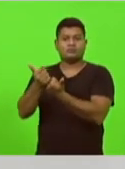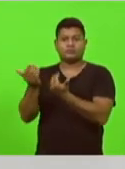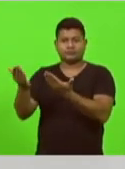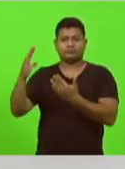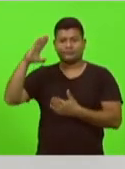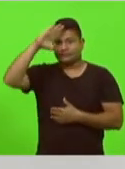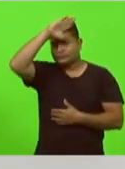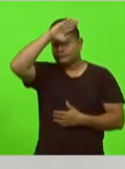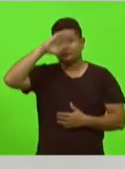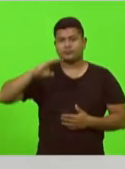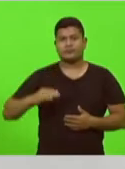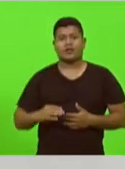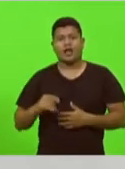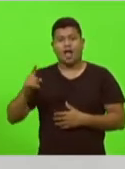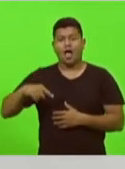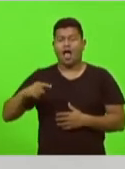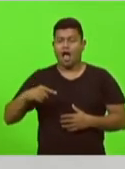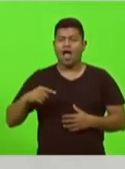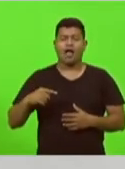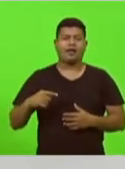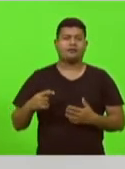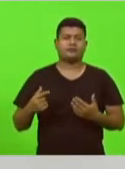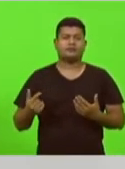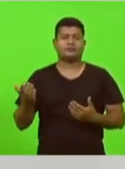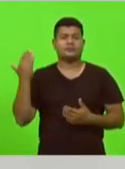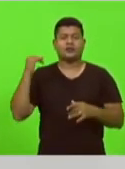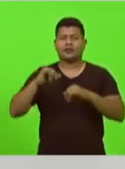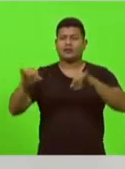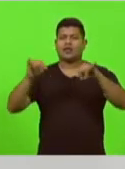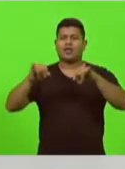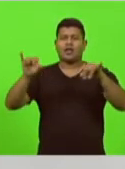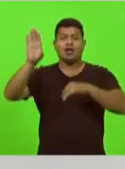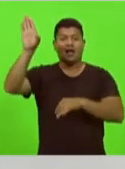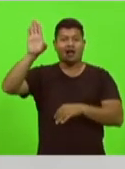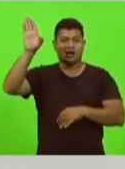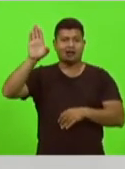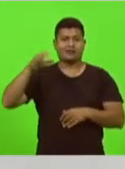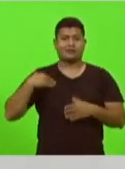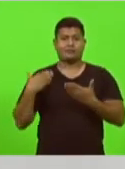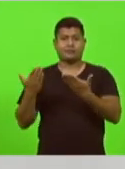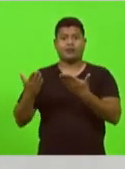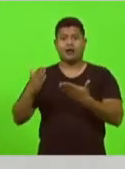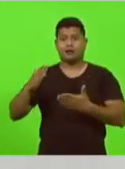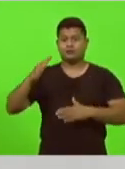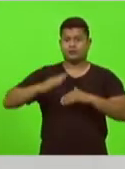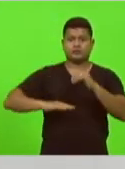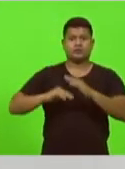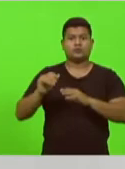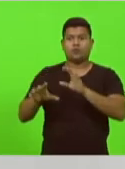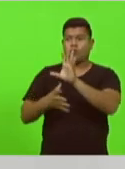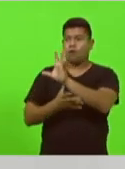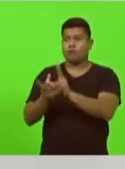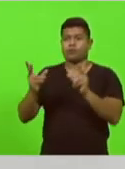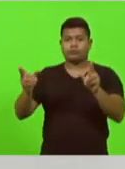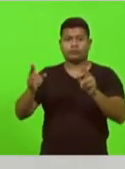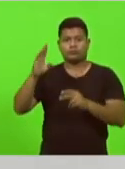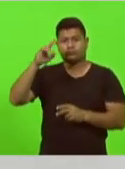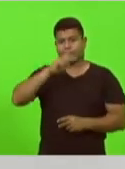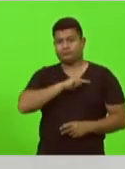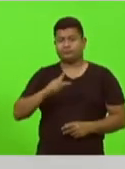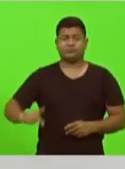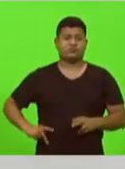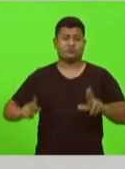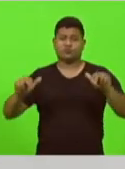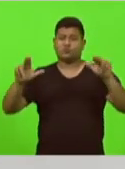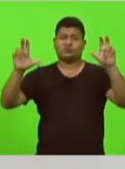Que era o governador do Bolsonaro, mas ter a atitude do presidente, nunca, nenhuma, nunca, jamais. Inclusive,